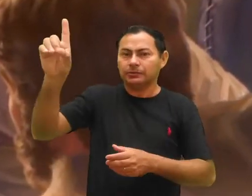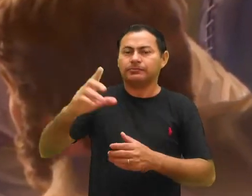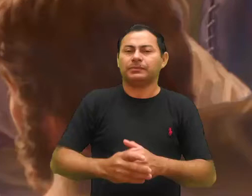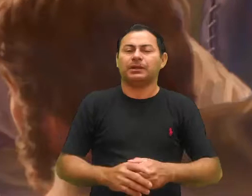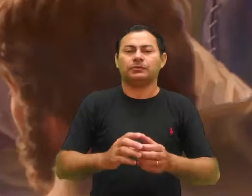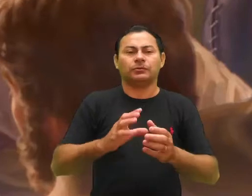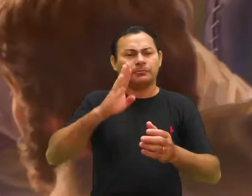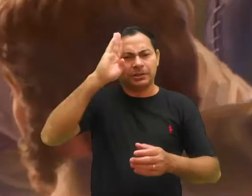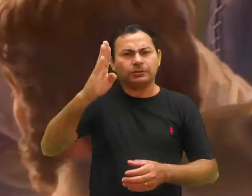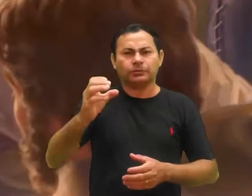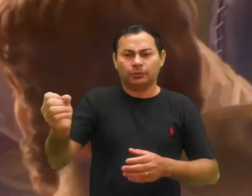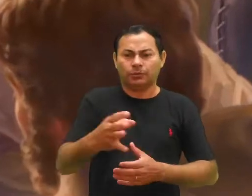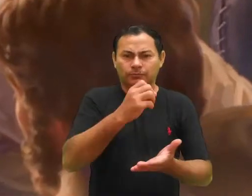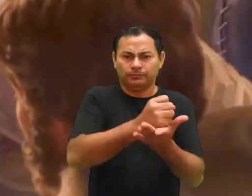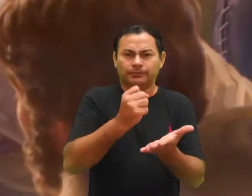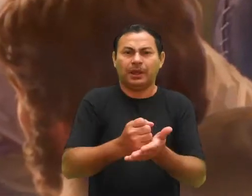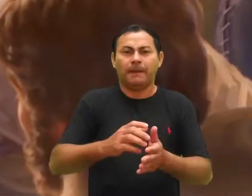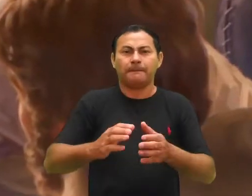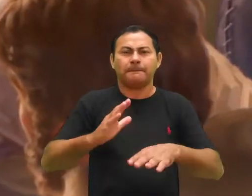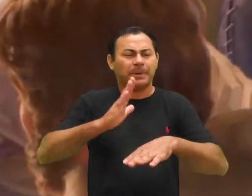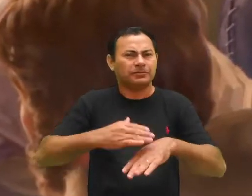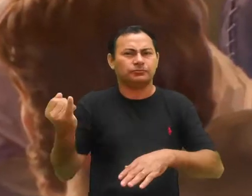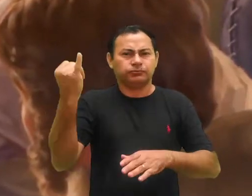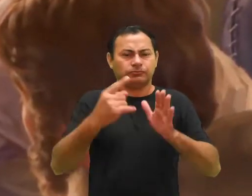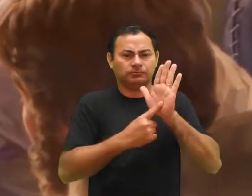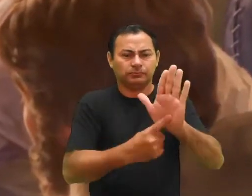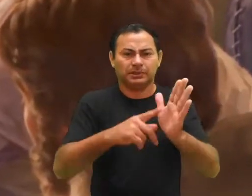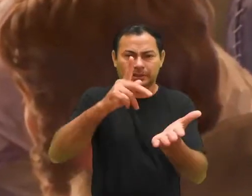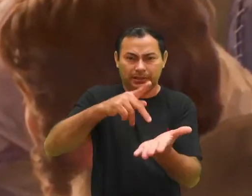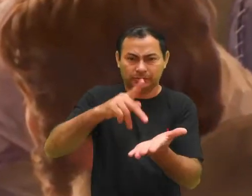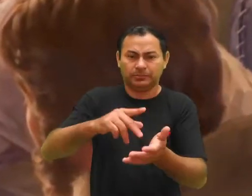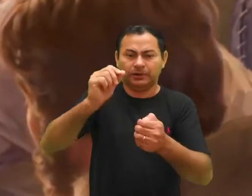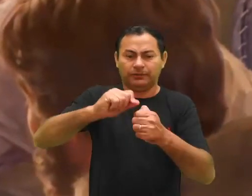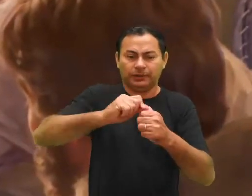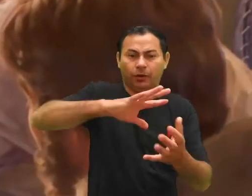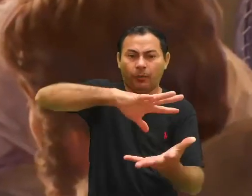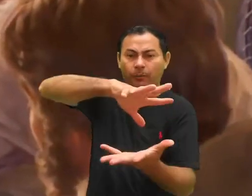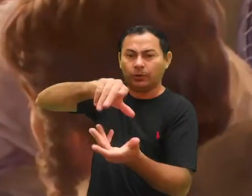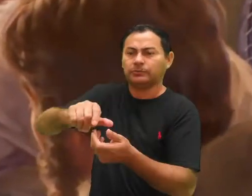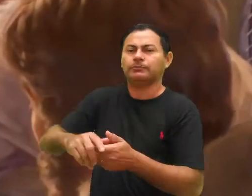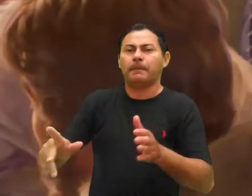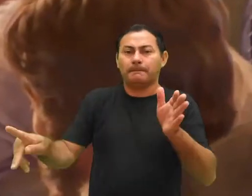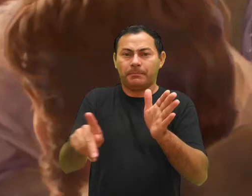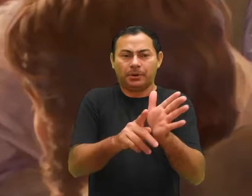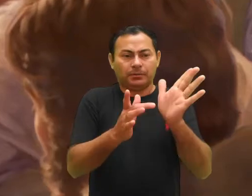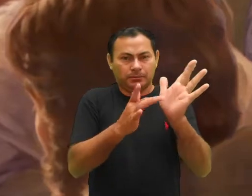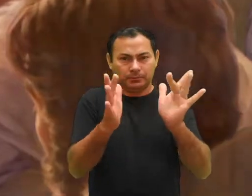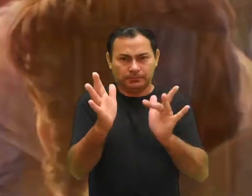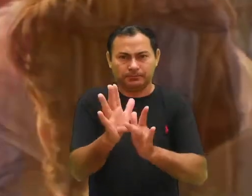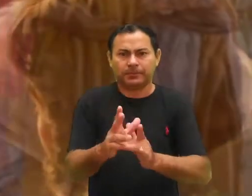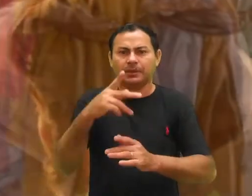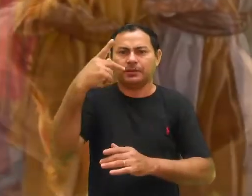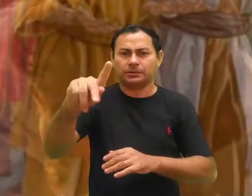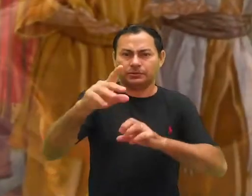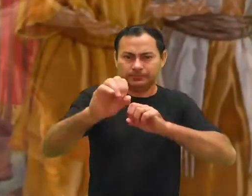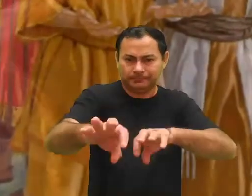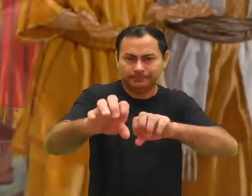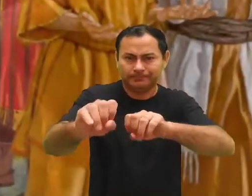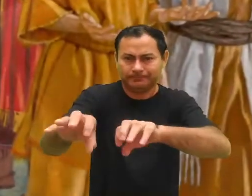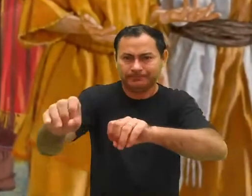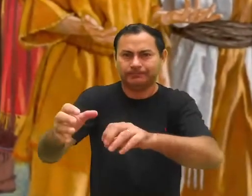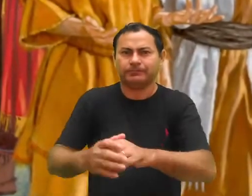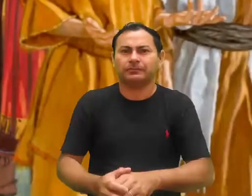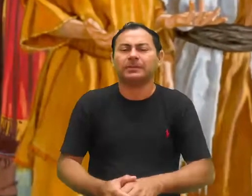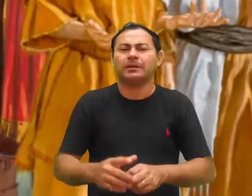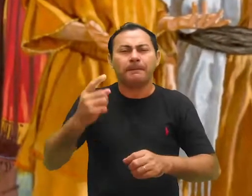parte central do Novo Testamento. A maior revelação da verdade de Deus feita ao mundo foi o próprio Jesus Cristo e os